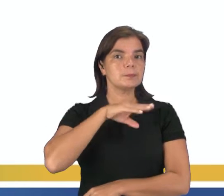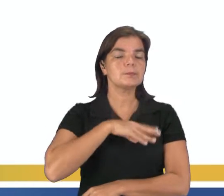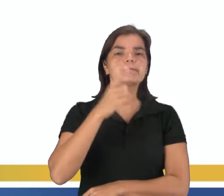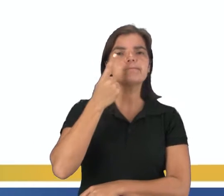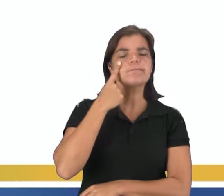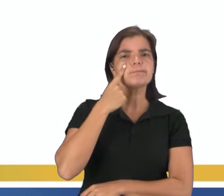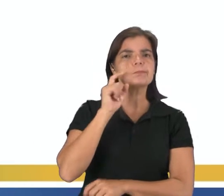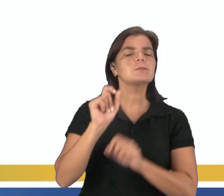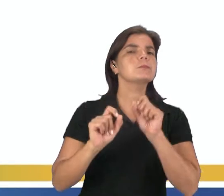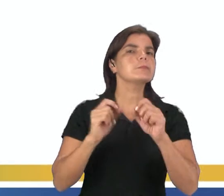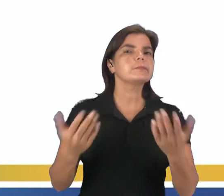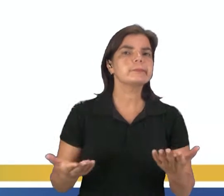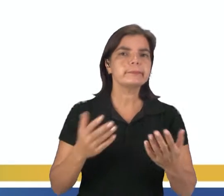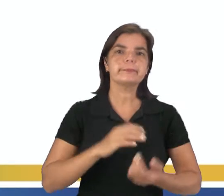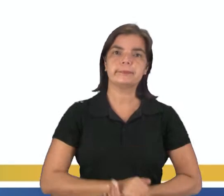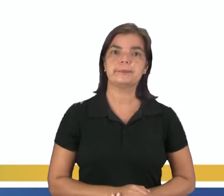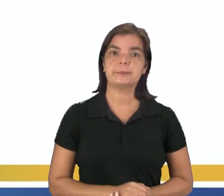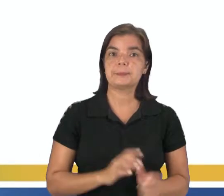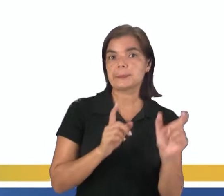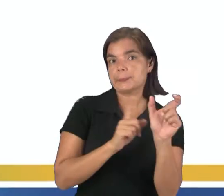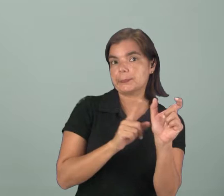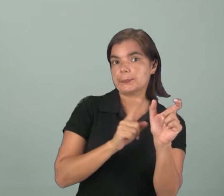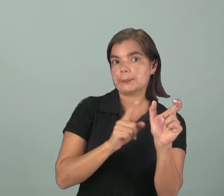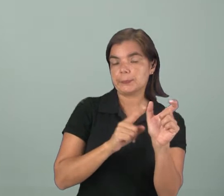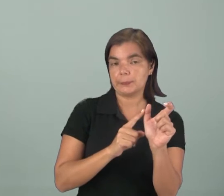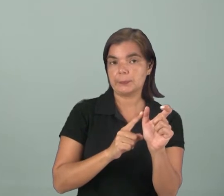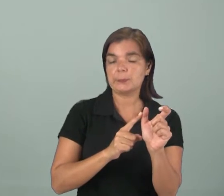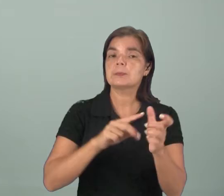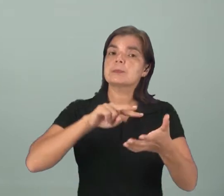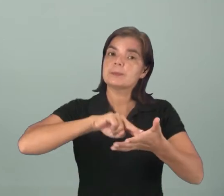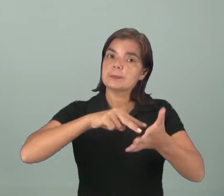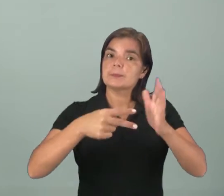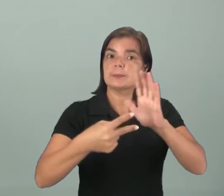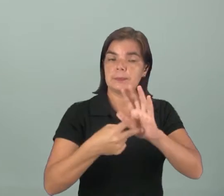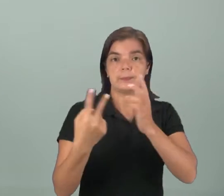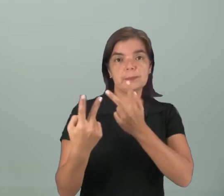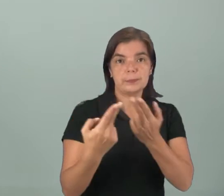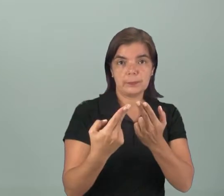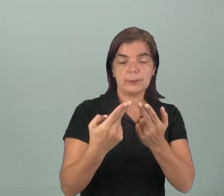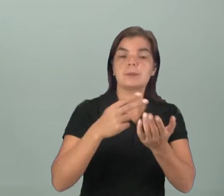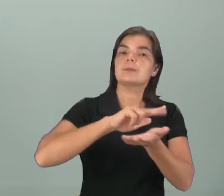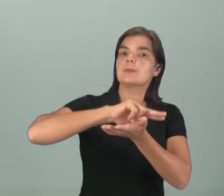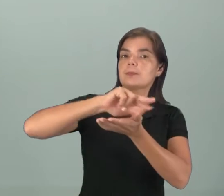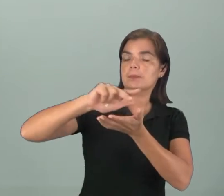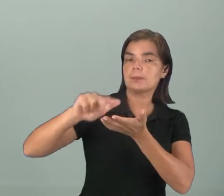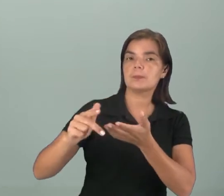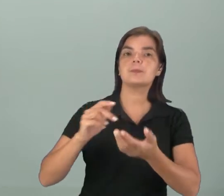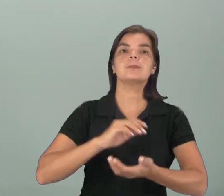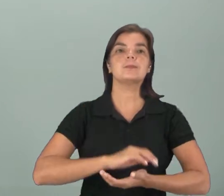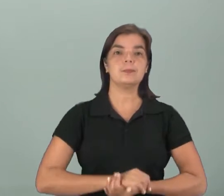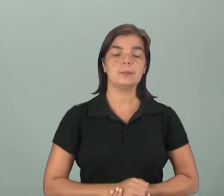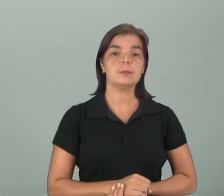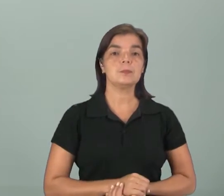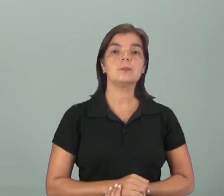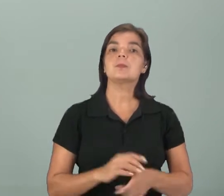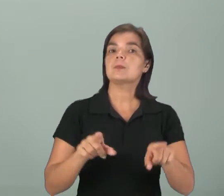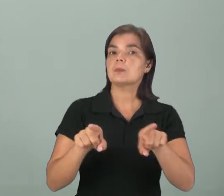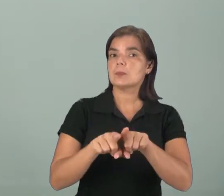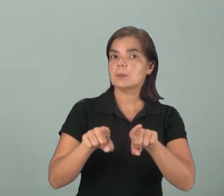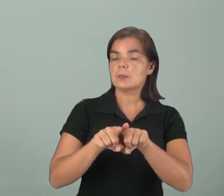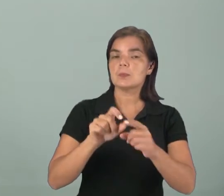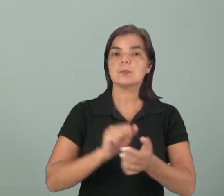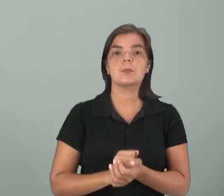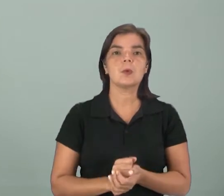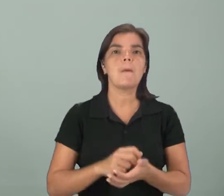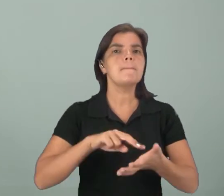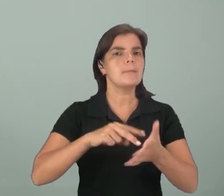gente encontra as palavras polissêmicas, que são palavras que têm um significado diferente